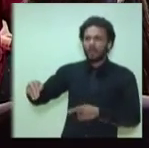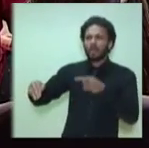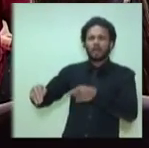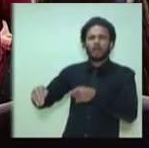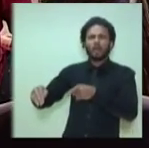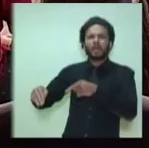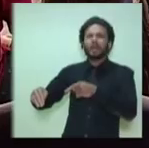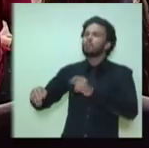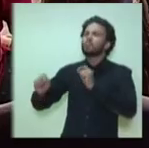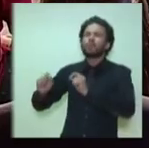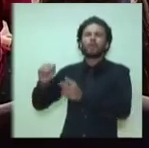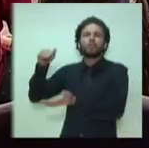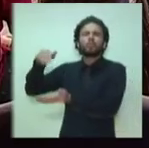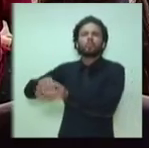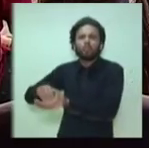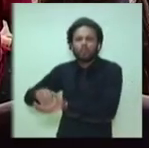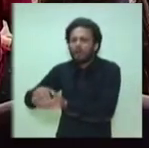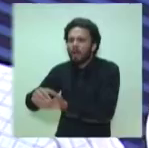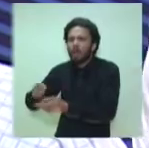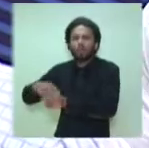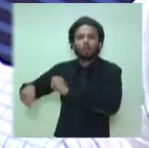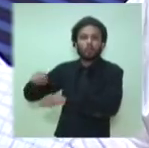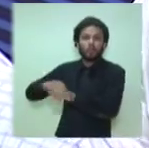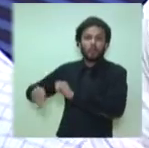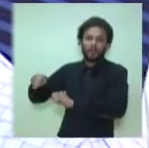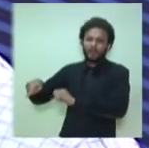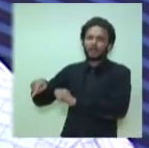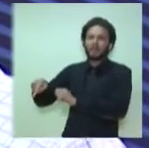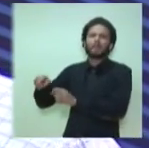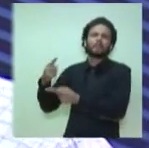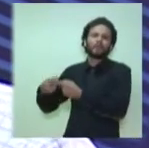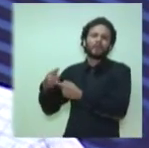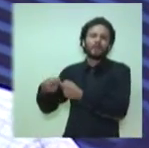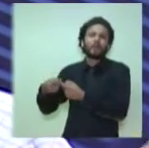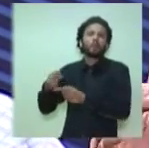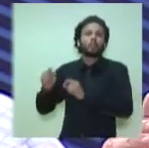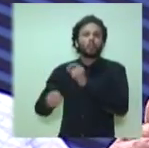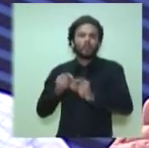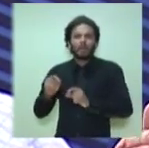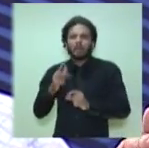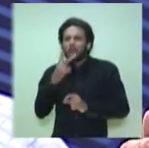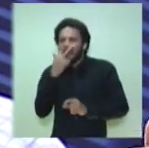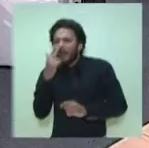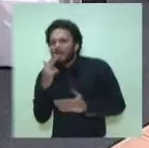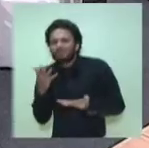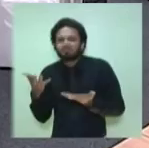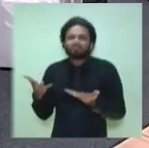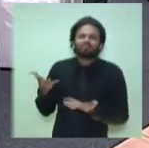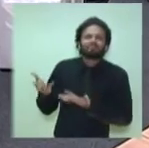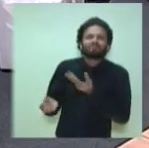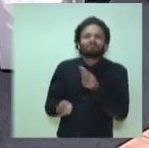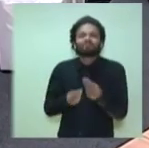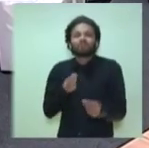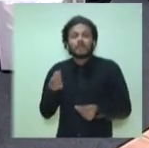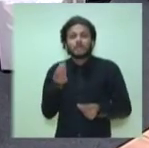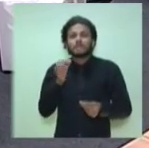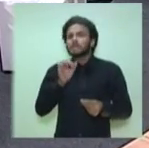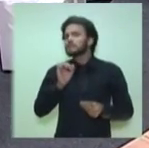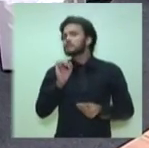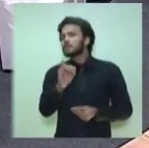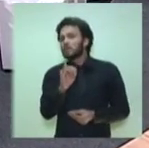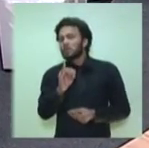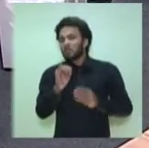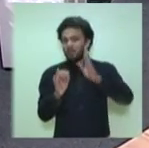país a reagir. A última. Porque é uma ironia do destino. Quando